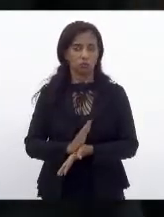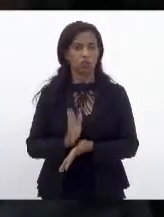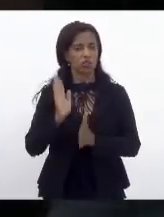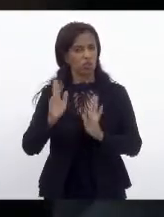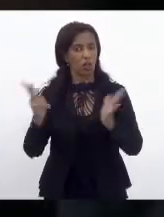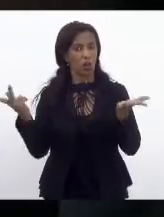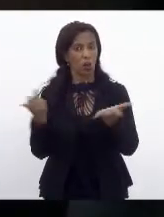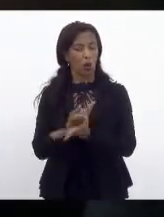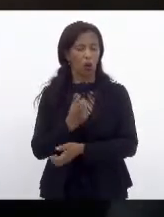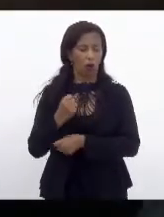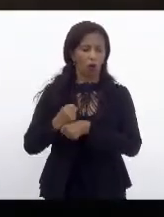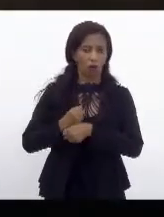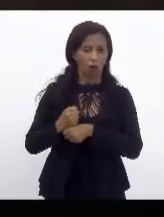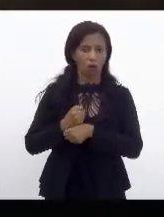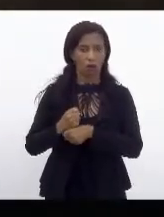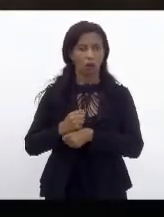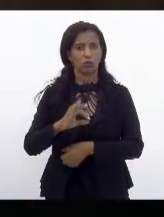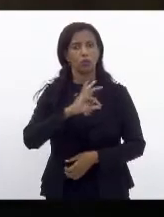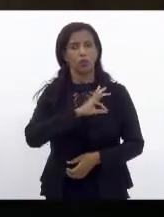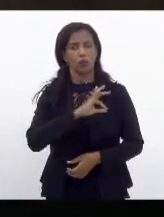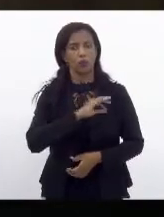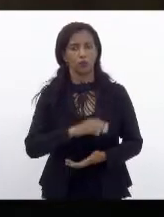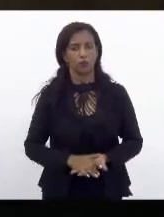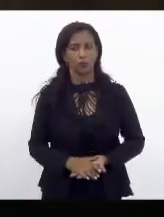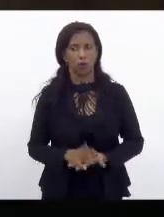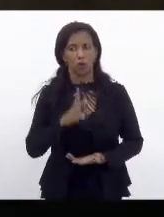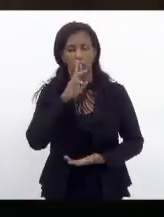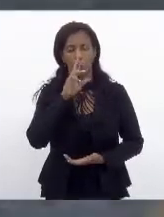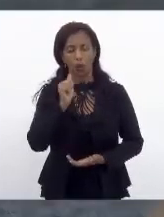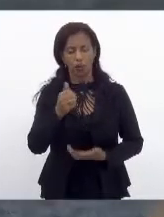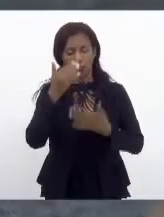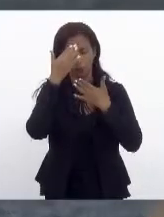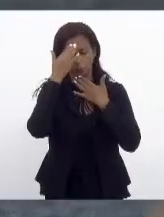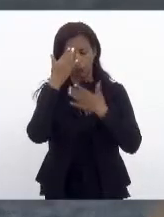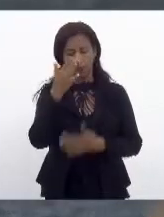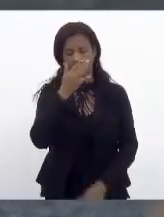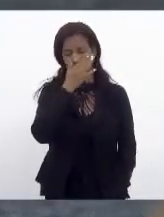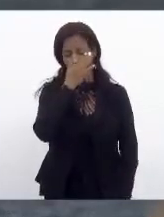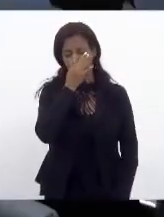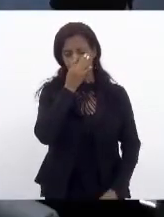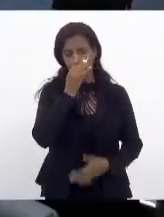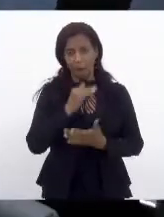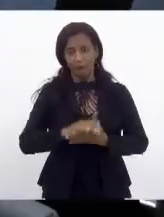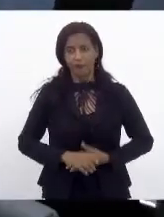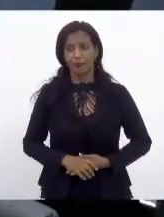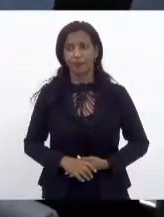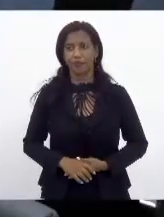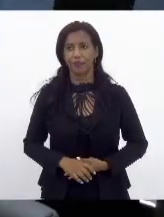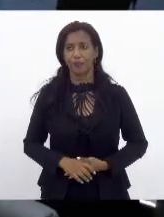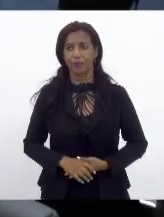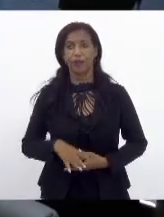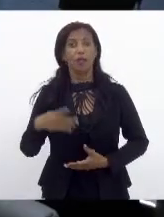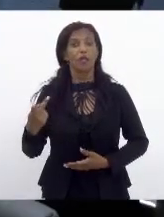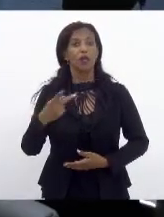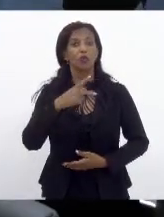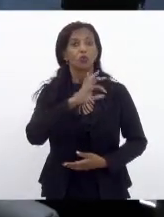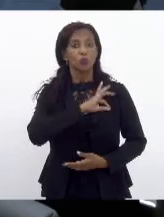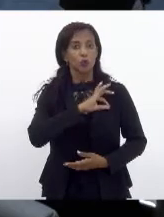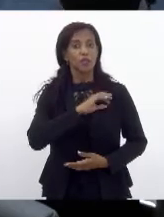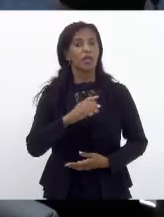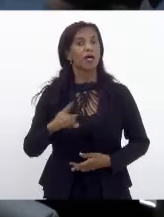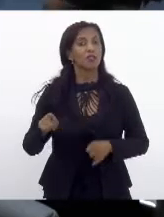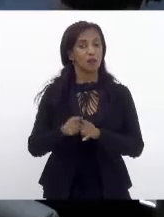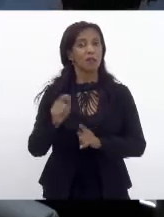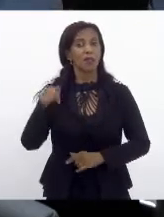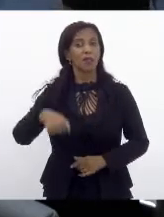já acontecia há anos com os policiais militares. Rodrigo, mais uma vez, obrigado, muito obrigado, irmão. E aos policiais, saber que agora tem representação nessa